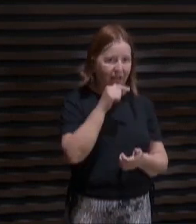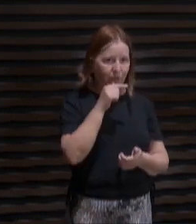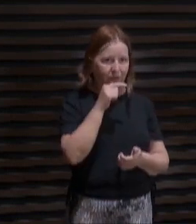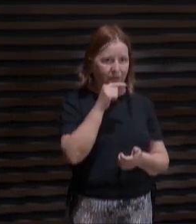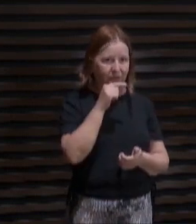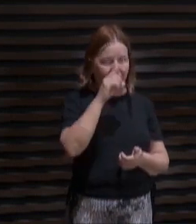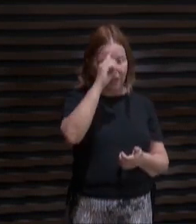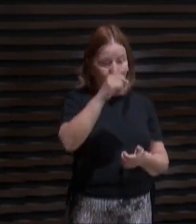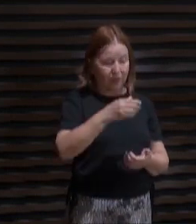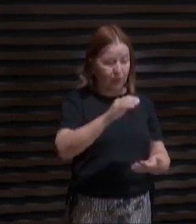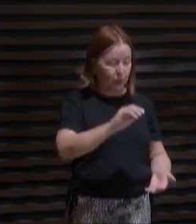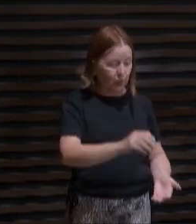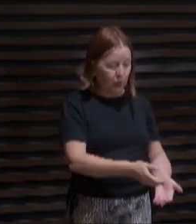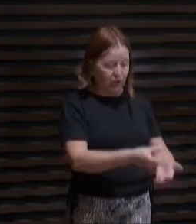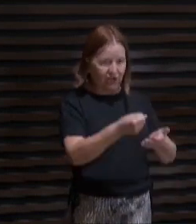porque o milagre aconteceu